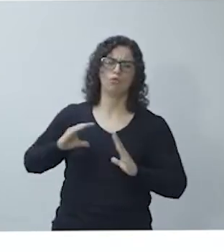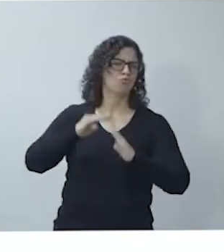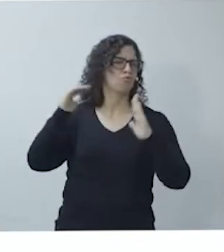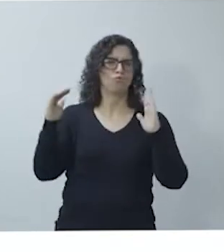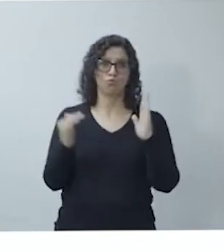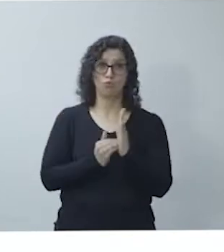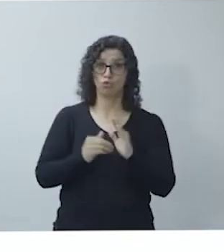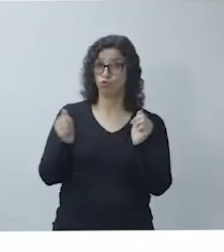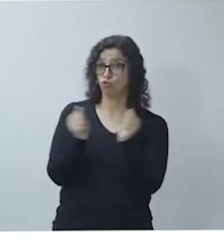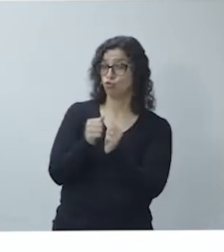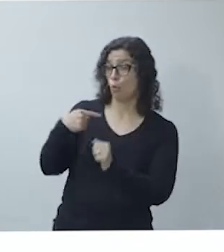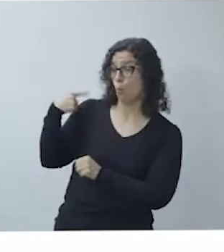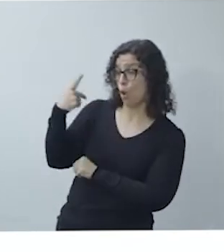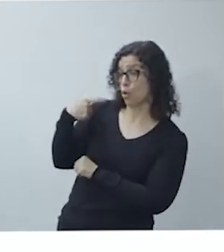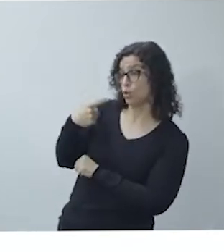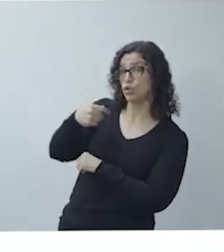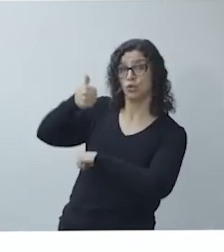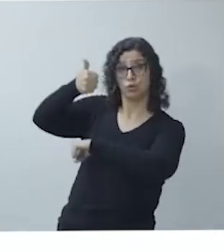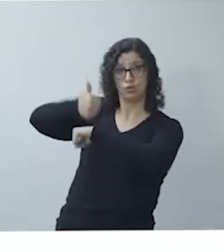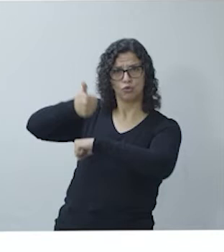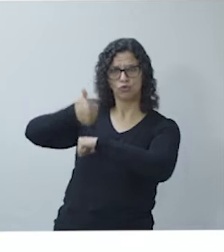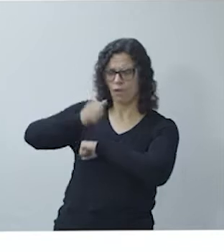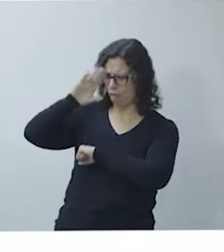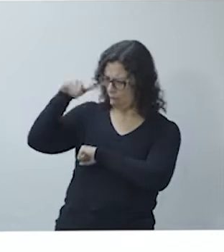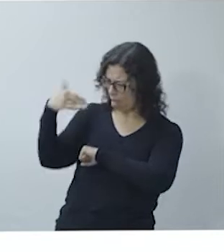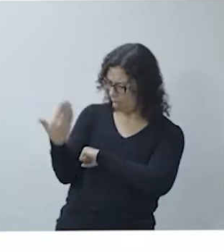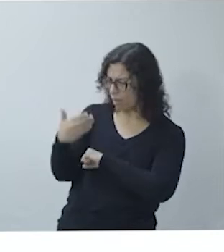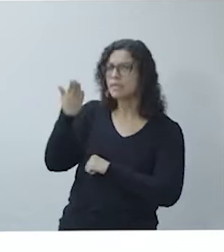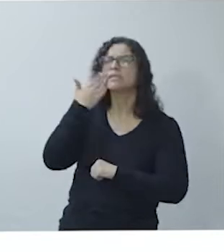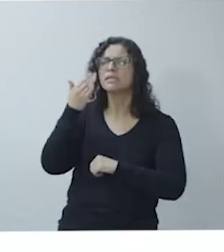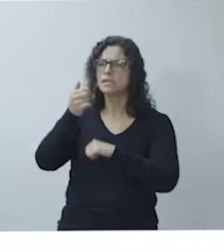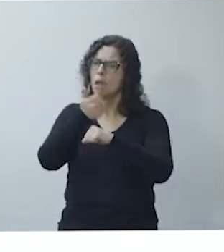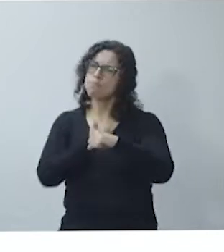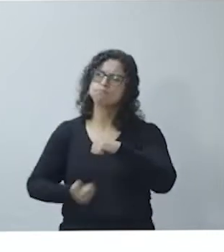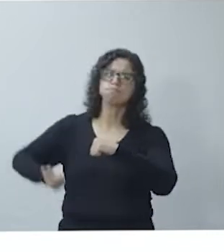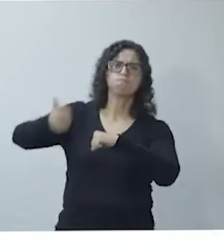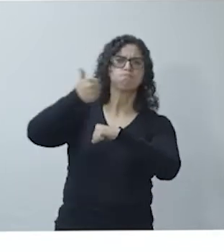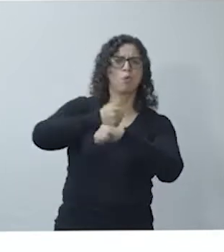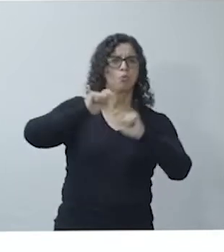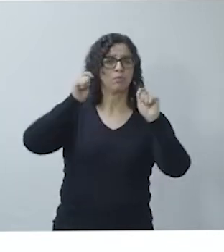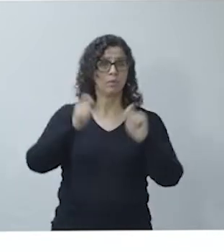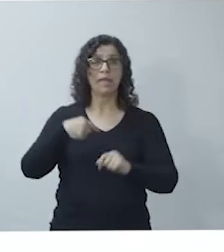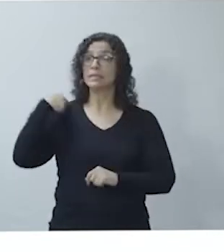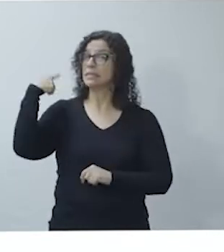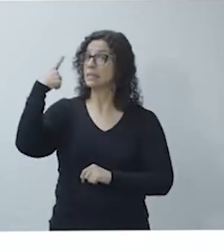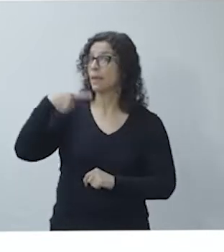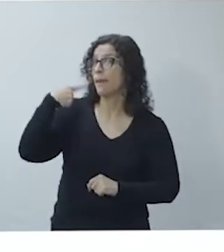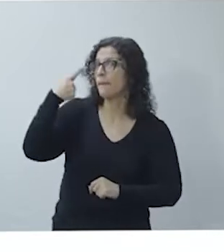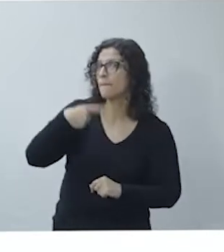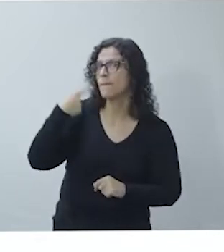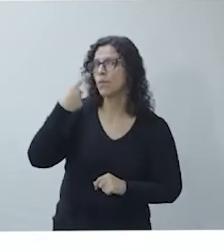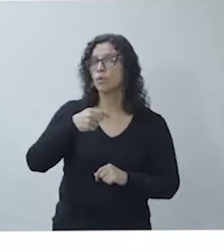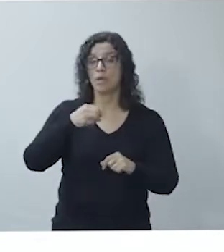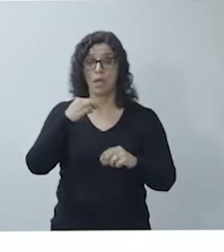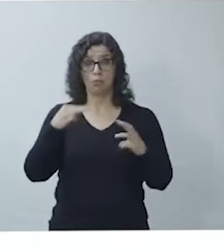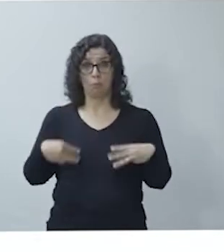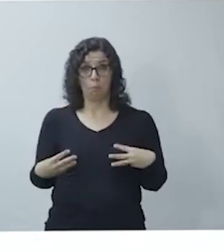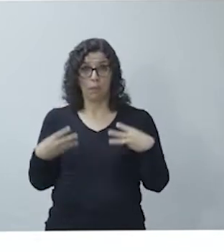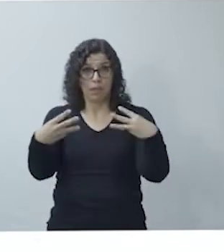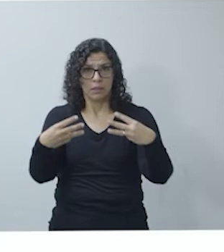Ao lado de um político-chefe, sabendo lisonjear, é a ascensão. Deputado,